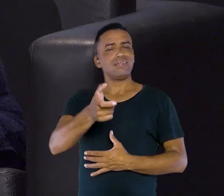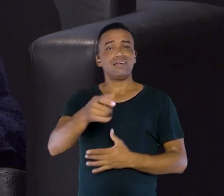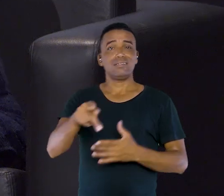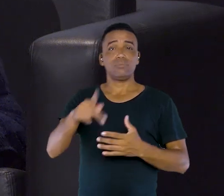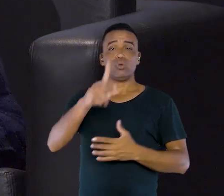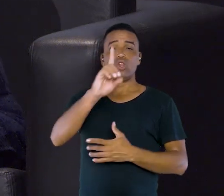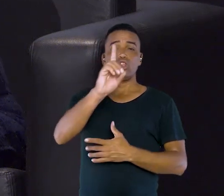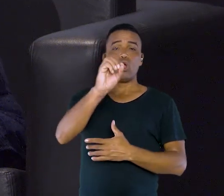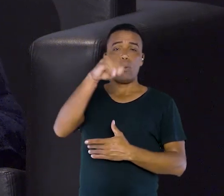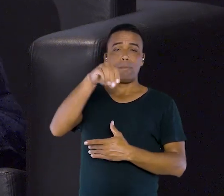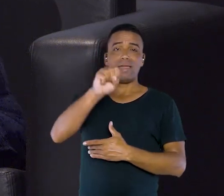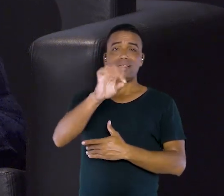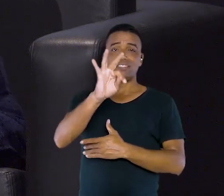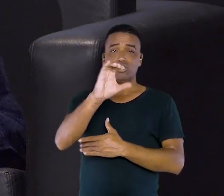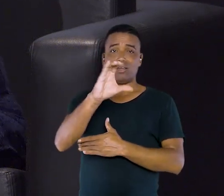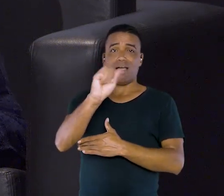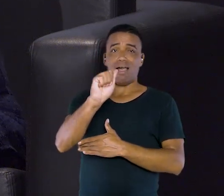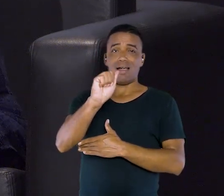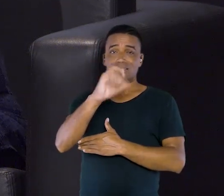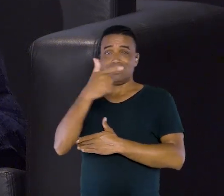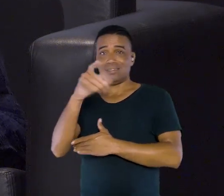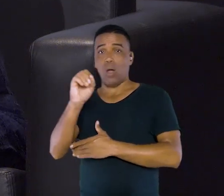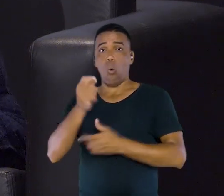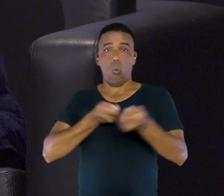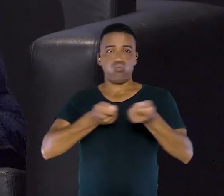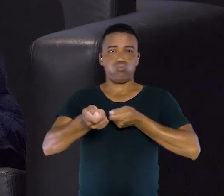questão da domesticação, né?